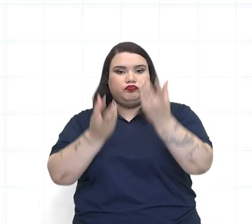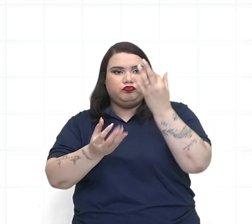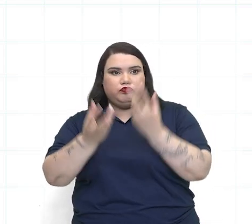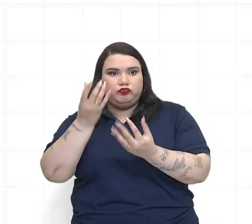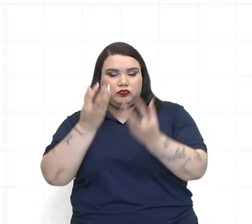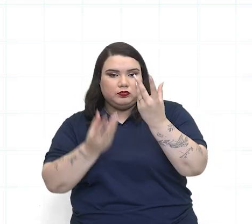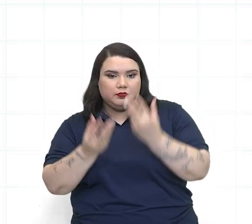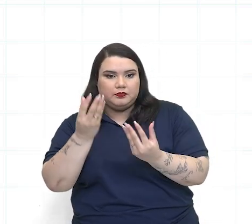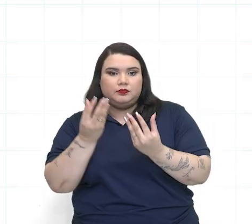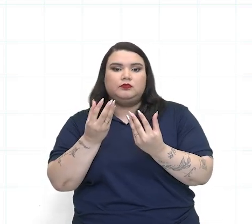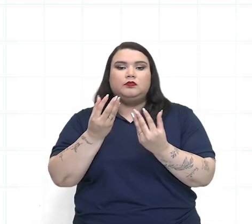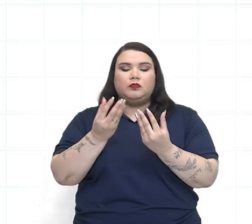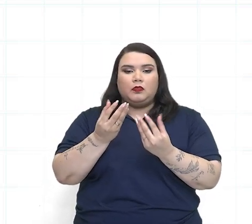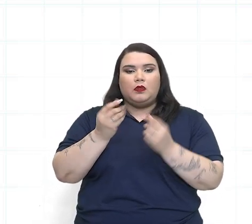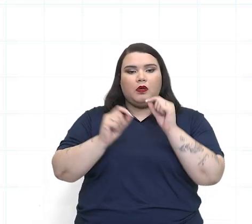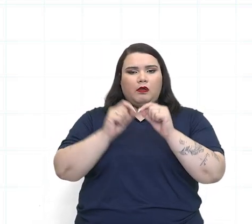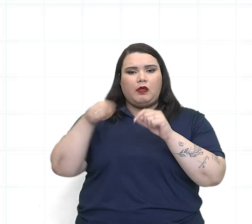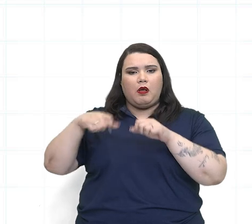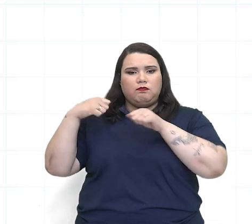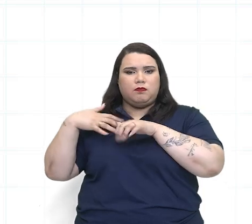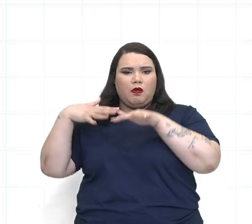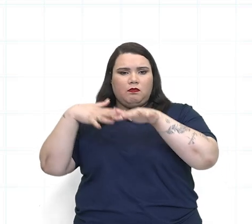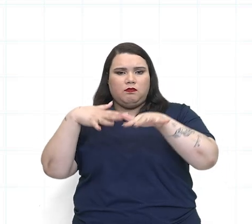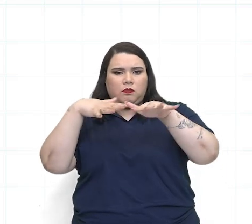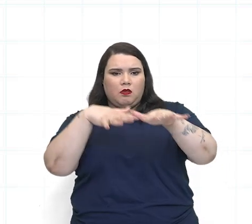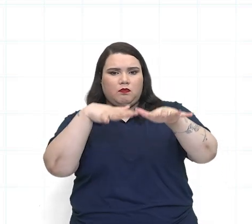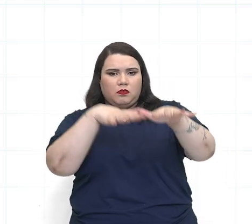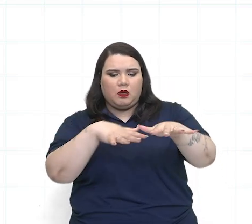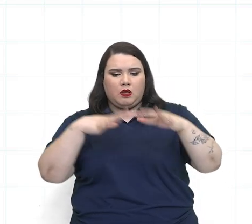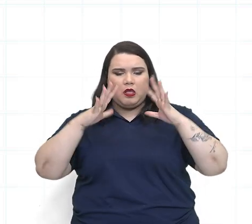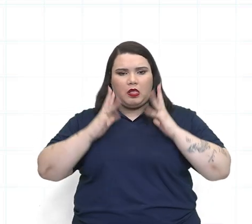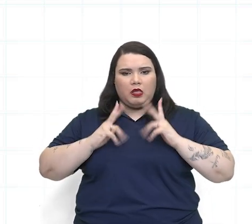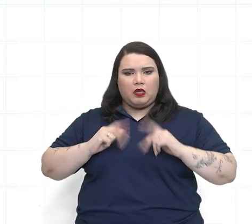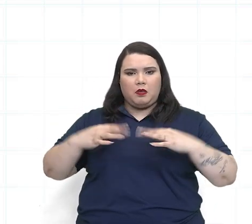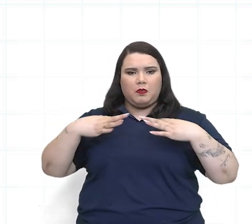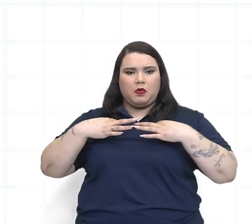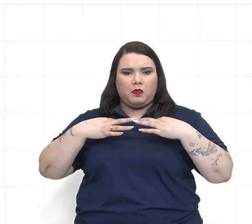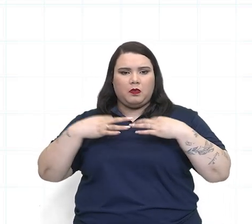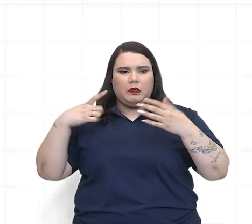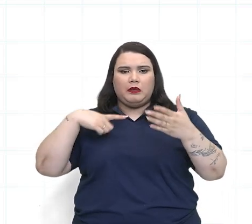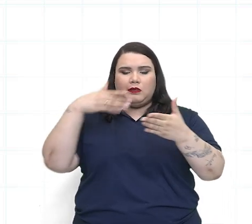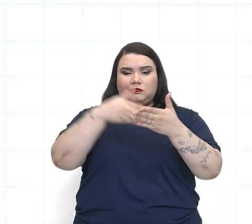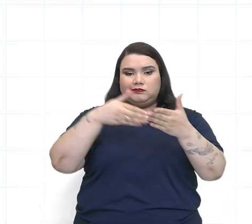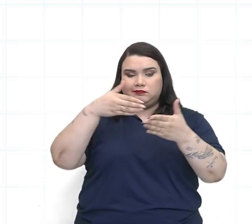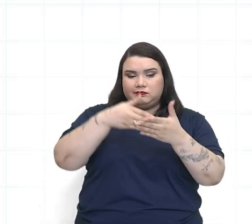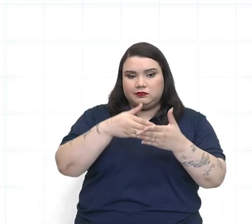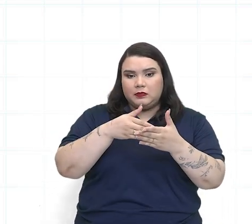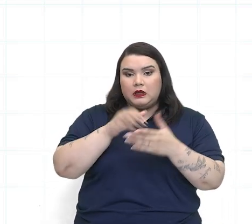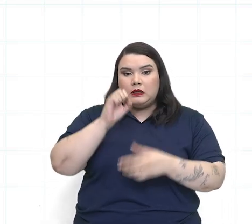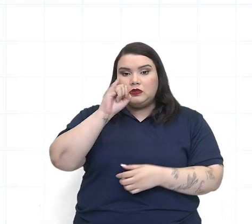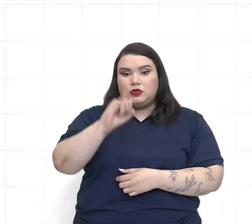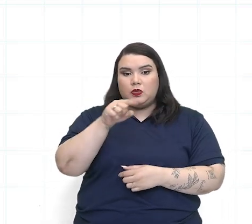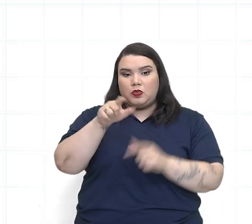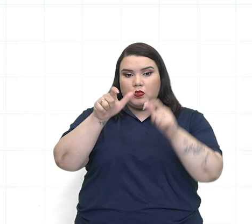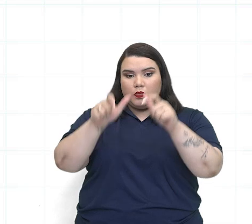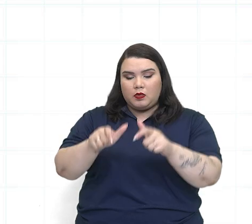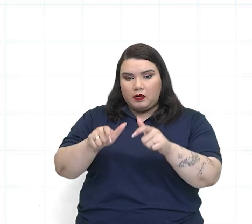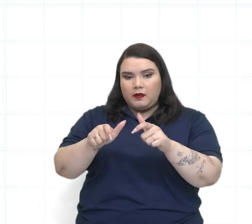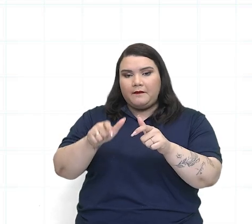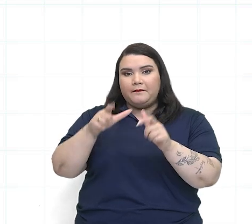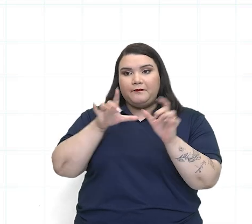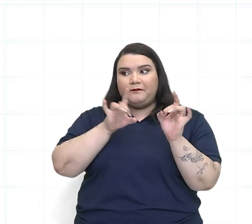de labaredas. Meu pelotão de alva farda e altas barretinas pretas. Se só num níquel